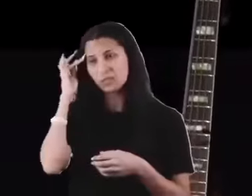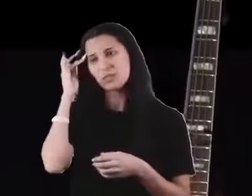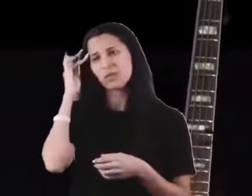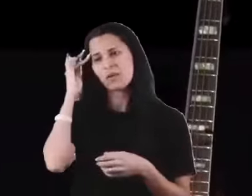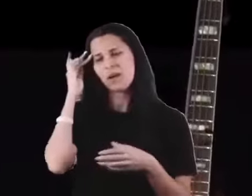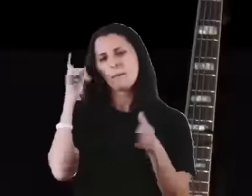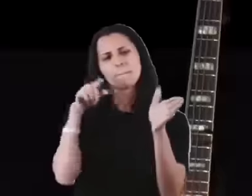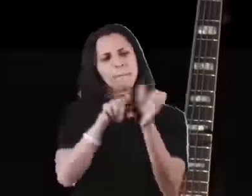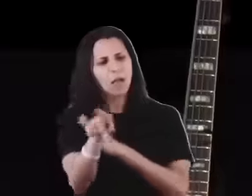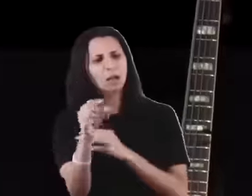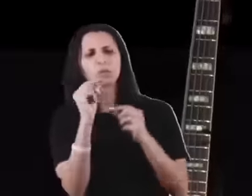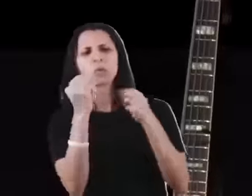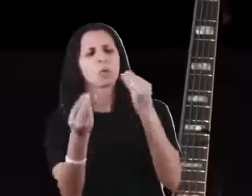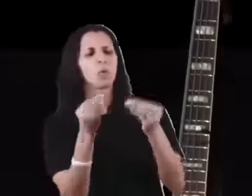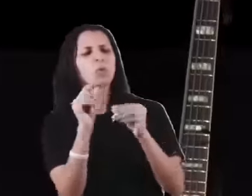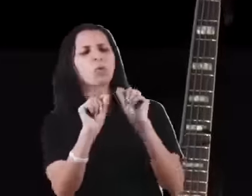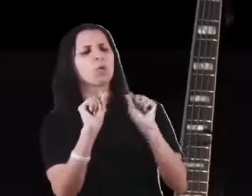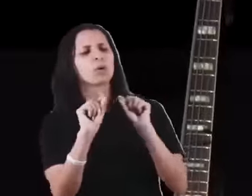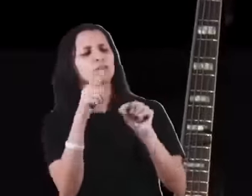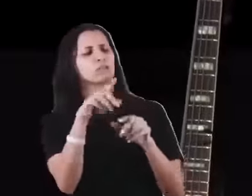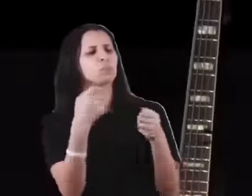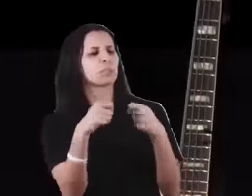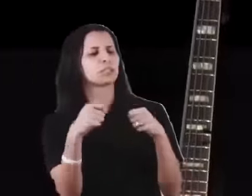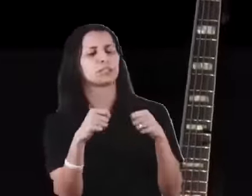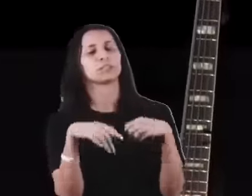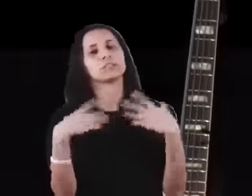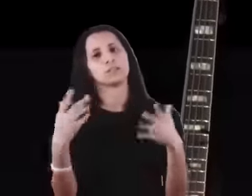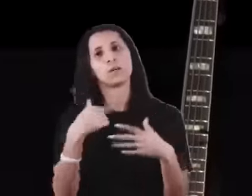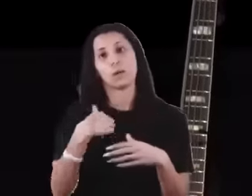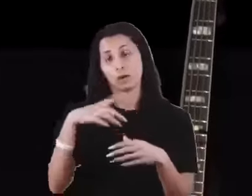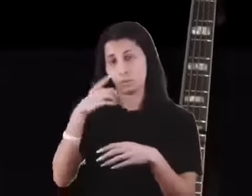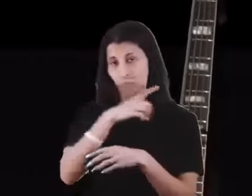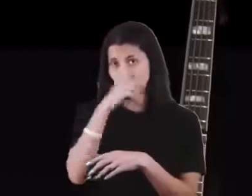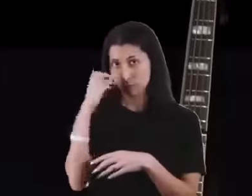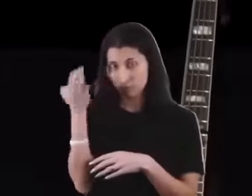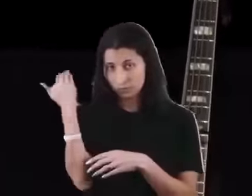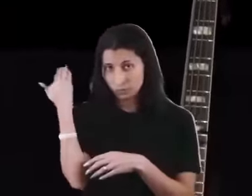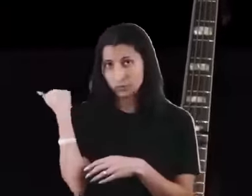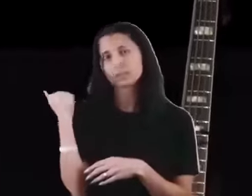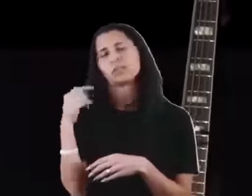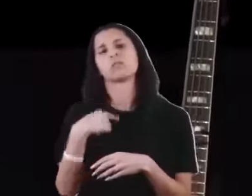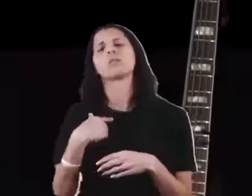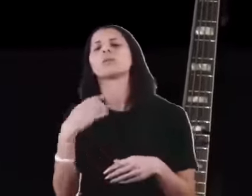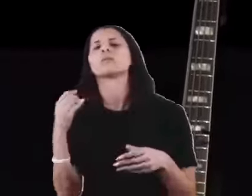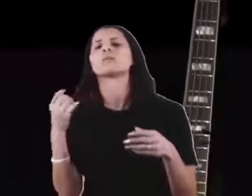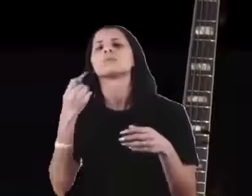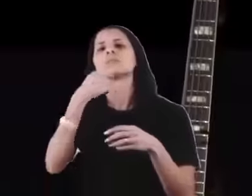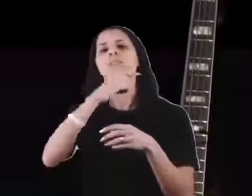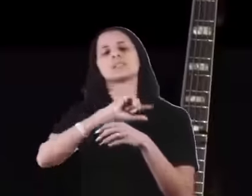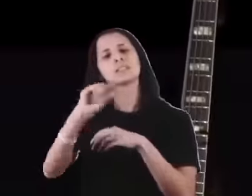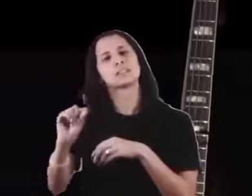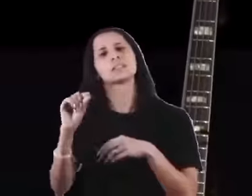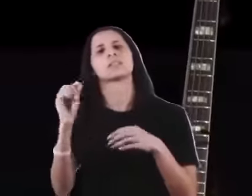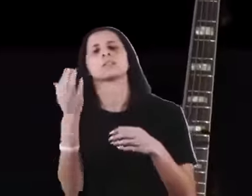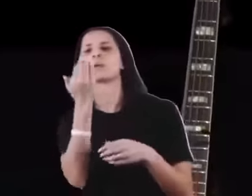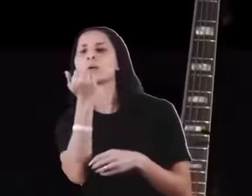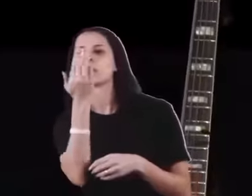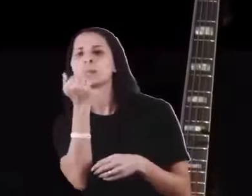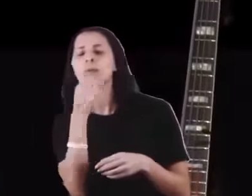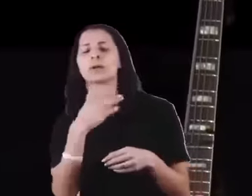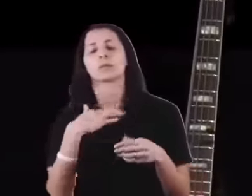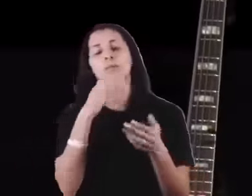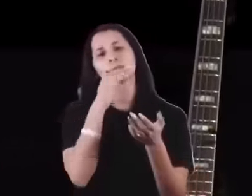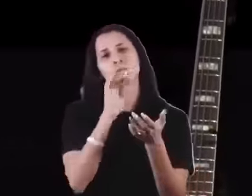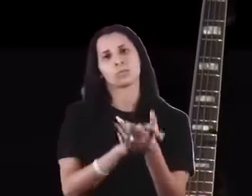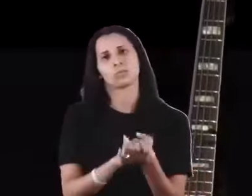quem sabe esses dias eu ou sair para jantar com meu esposo e foi uma noite tão bonita arrumando porque a gente tava jantando no